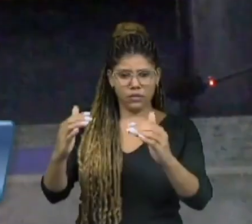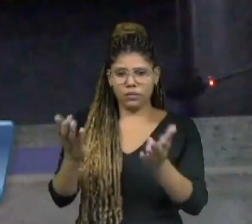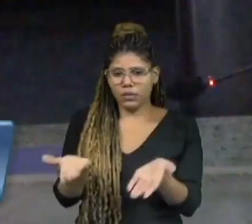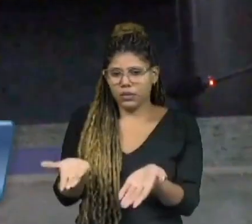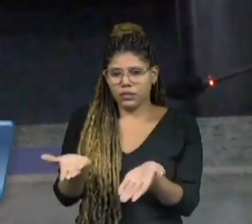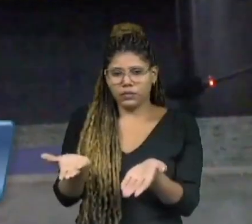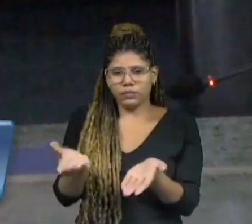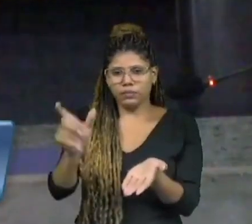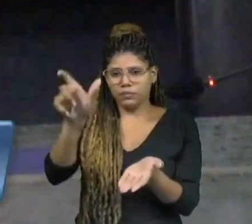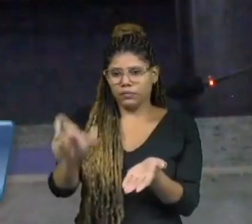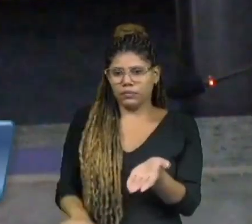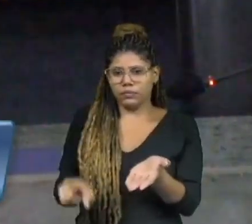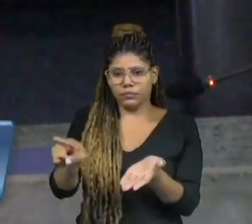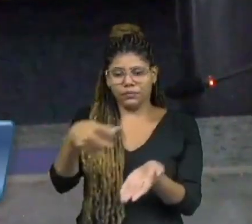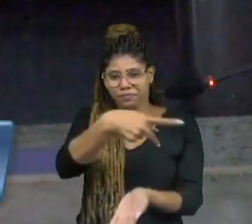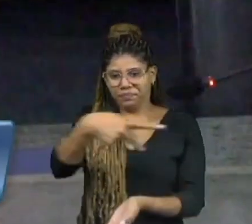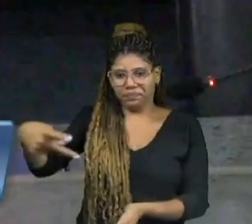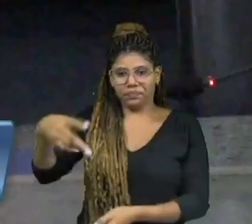querido